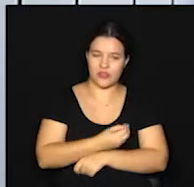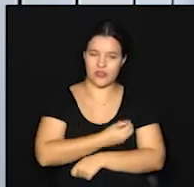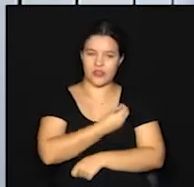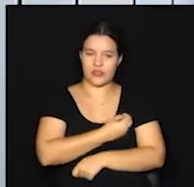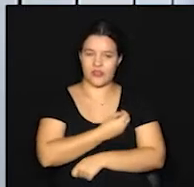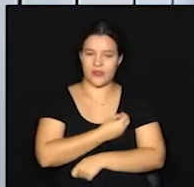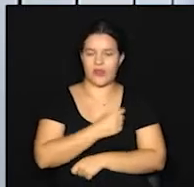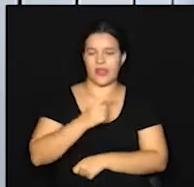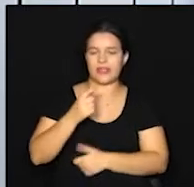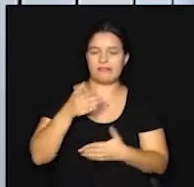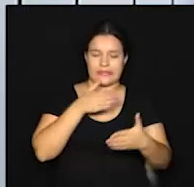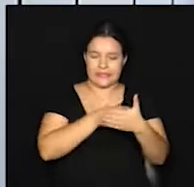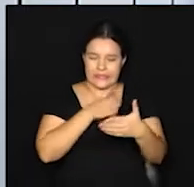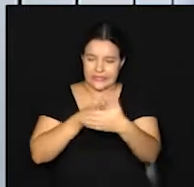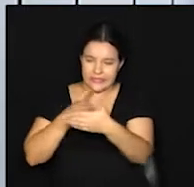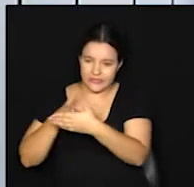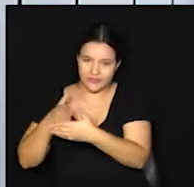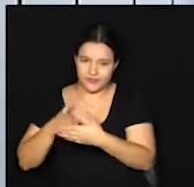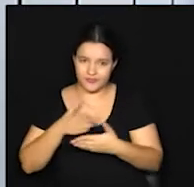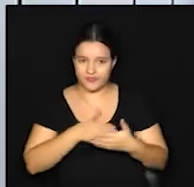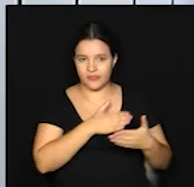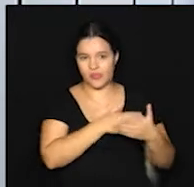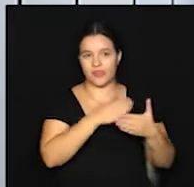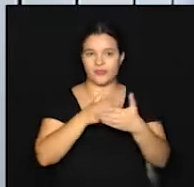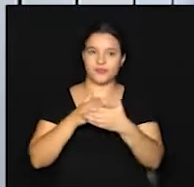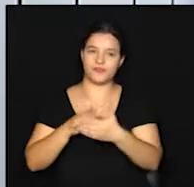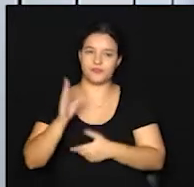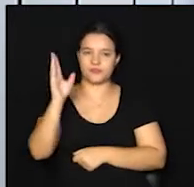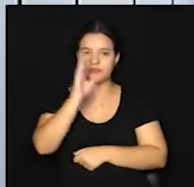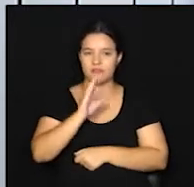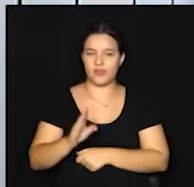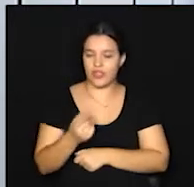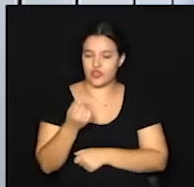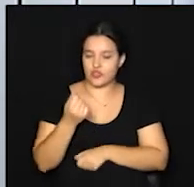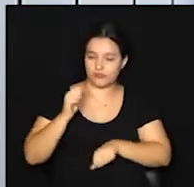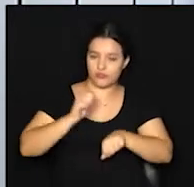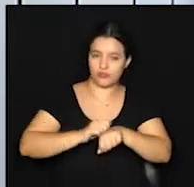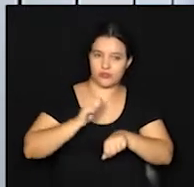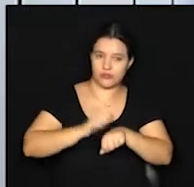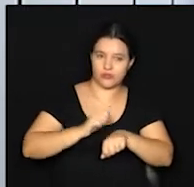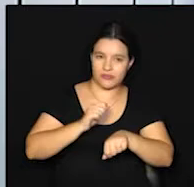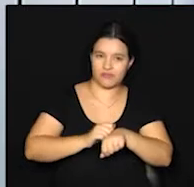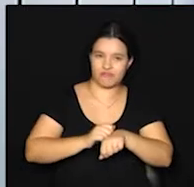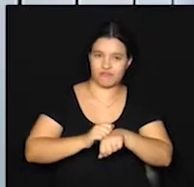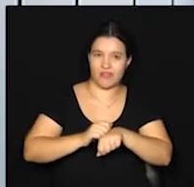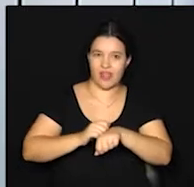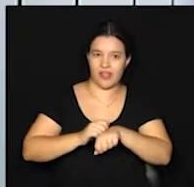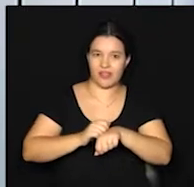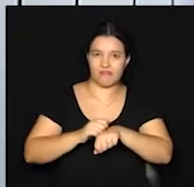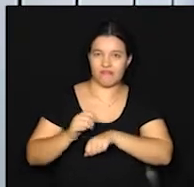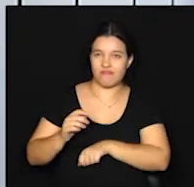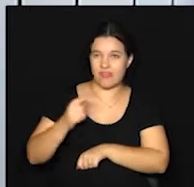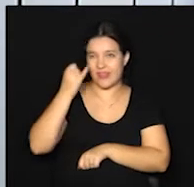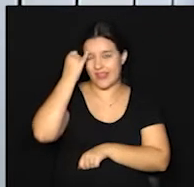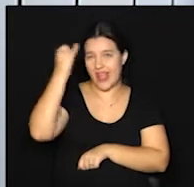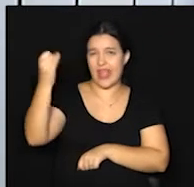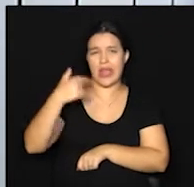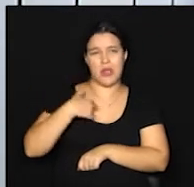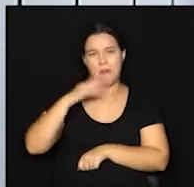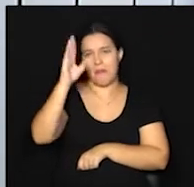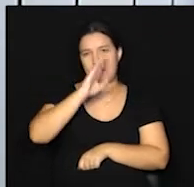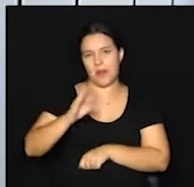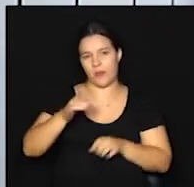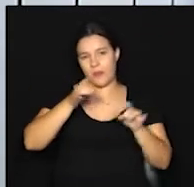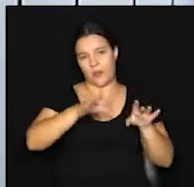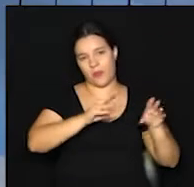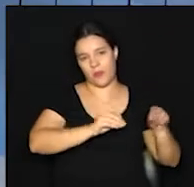passou muitas dificuldades, e aí você está no Brasil, não tem muito dinheiro, e de repente você fala, eu quero sair do país.